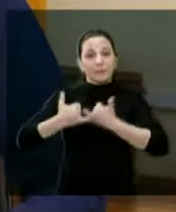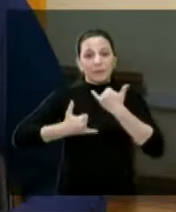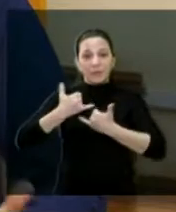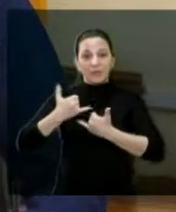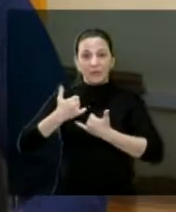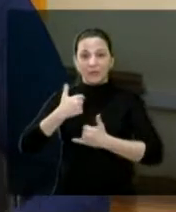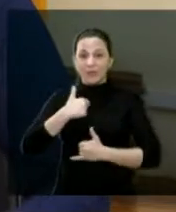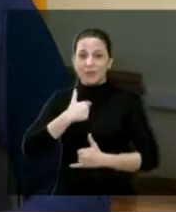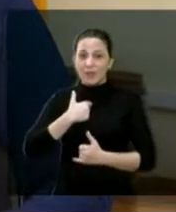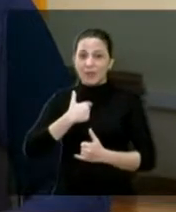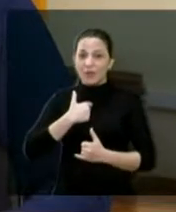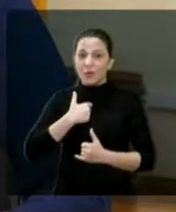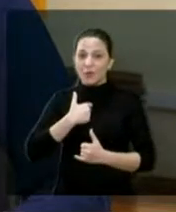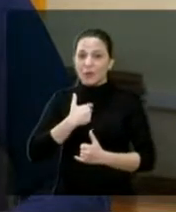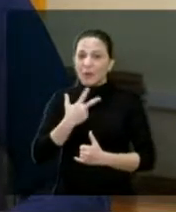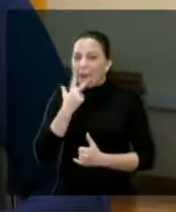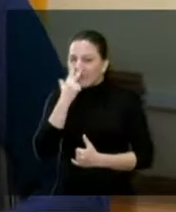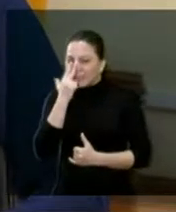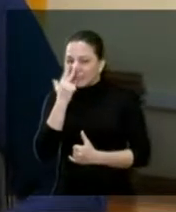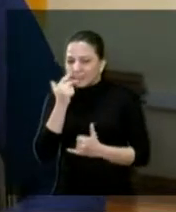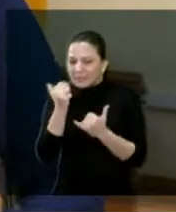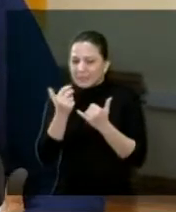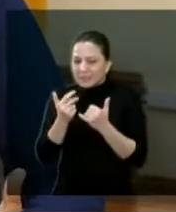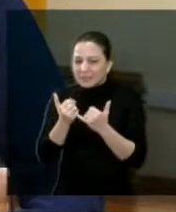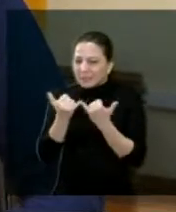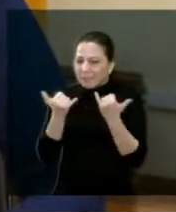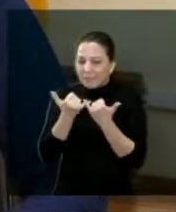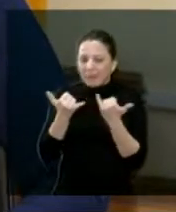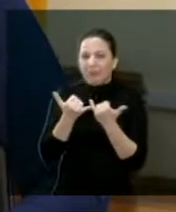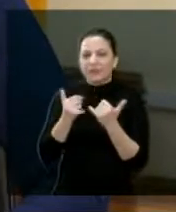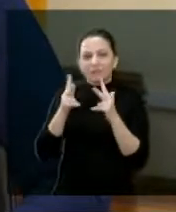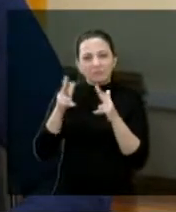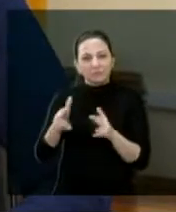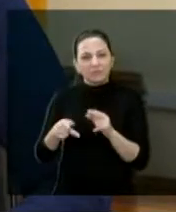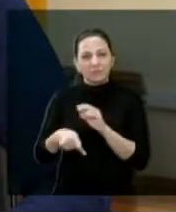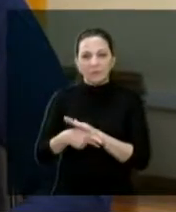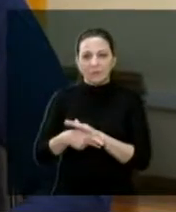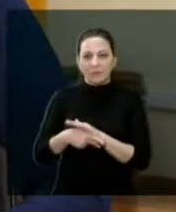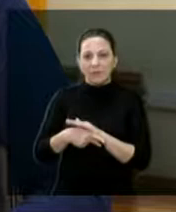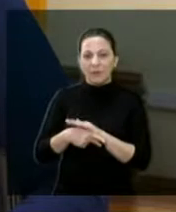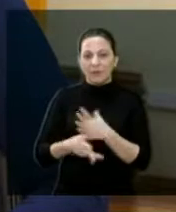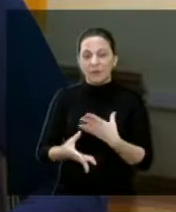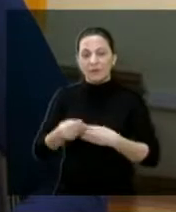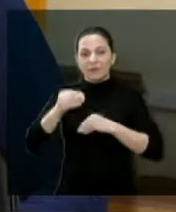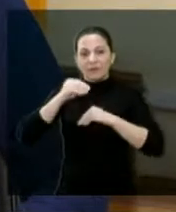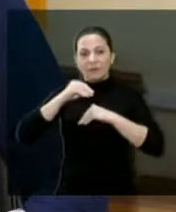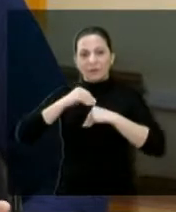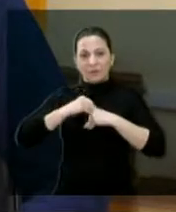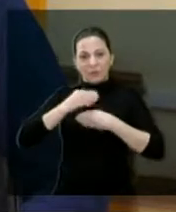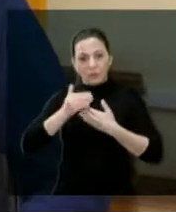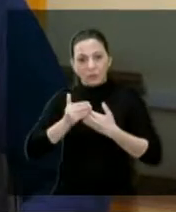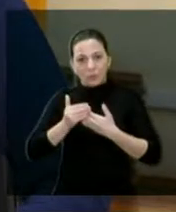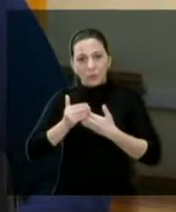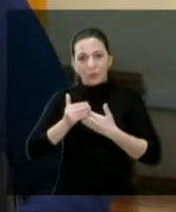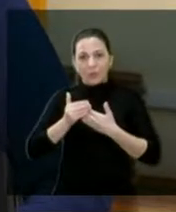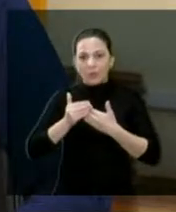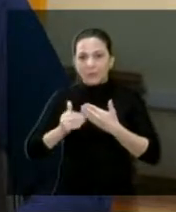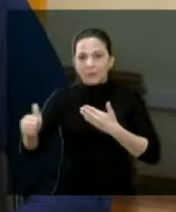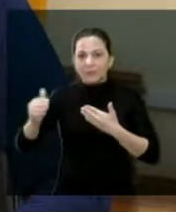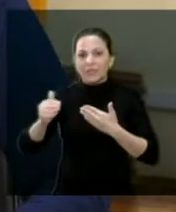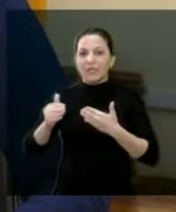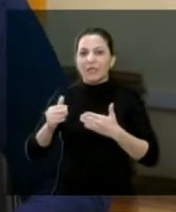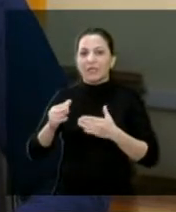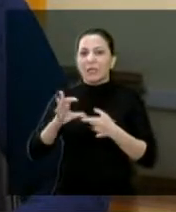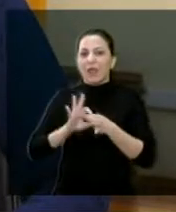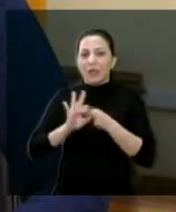puxei muito dele isso, entende? E eu sempre gostei disso, porque eu tenho comigo uma coisa, que quando eu comecei a pagar minhas contas, eu